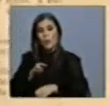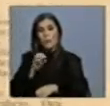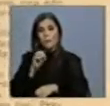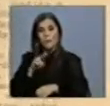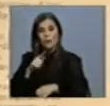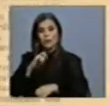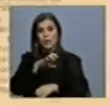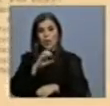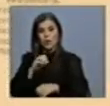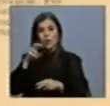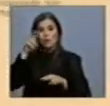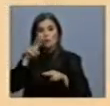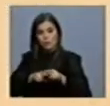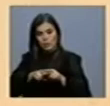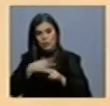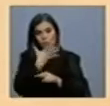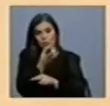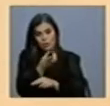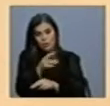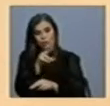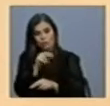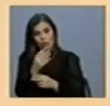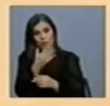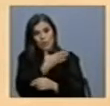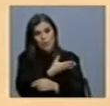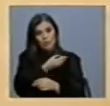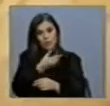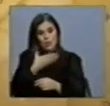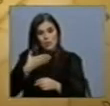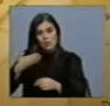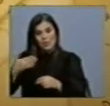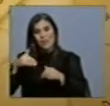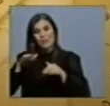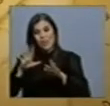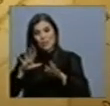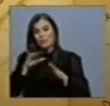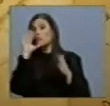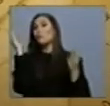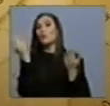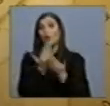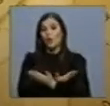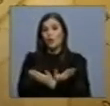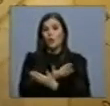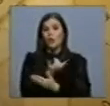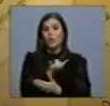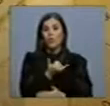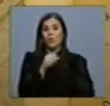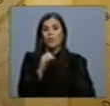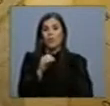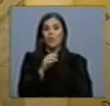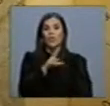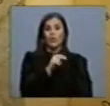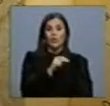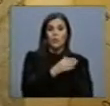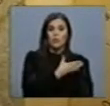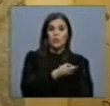foi feito prisioneiro a 19 de novembro de 1917, mas sucumbiu a 20 de 11 de 17 em